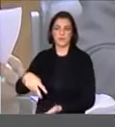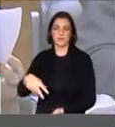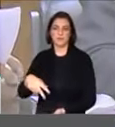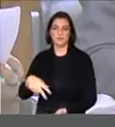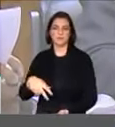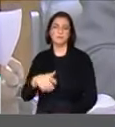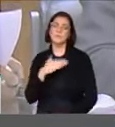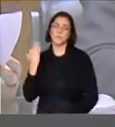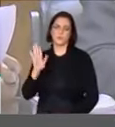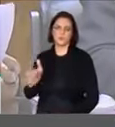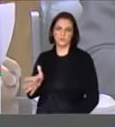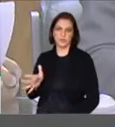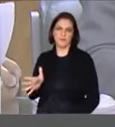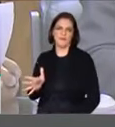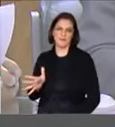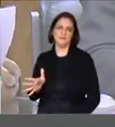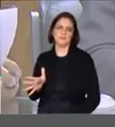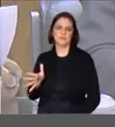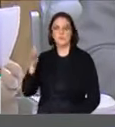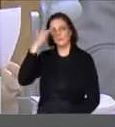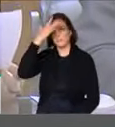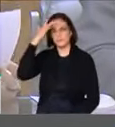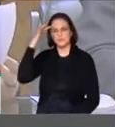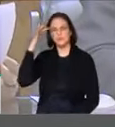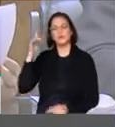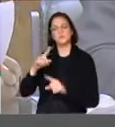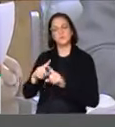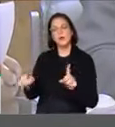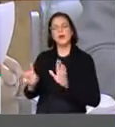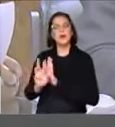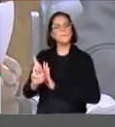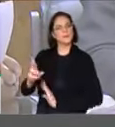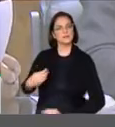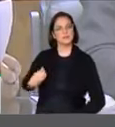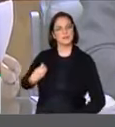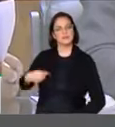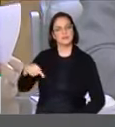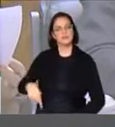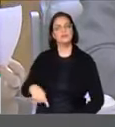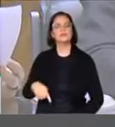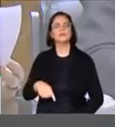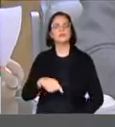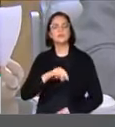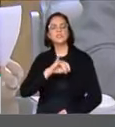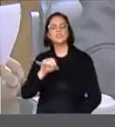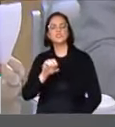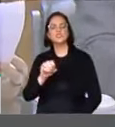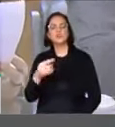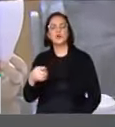Em memória, nós homenageamos João Neri,